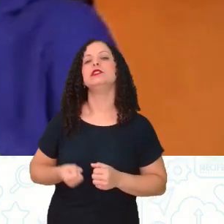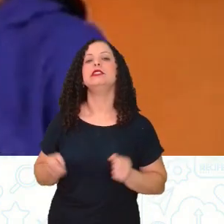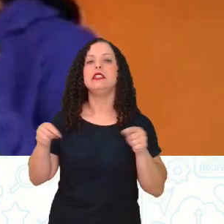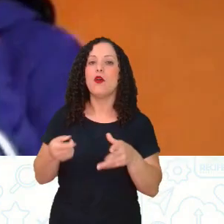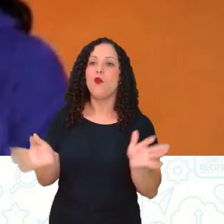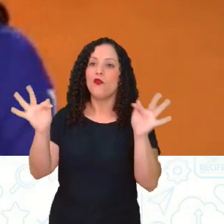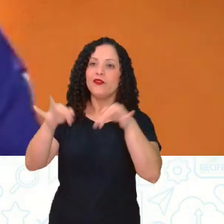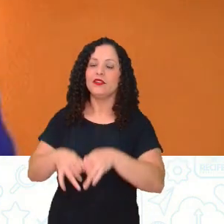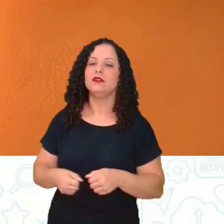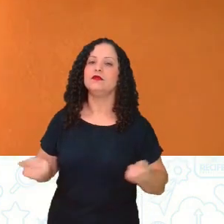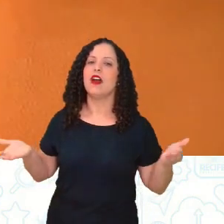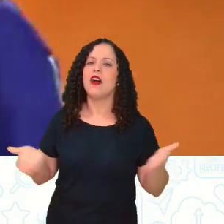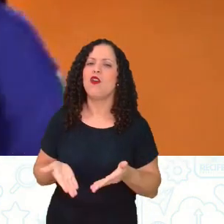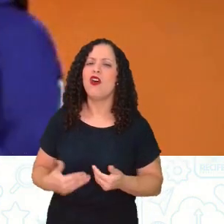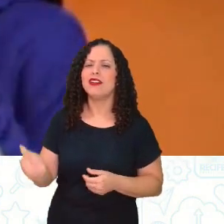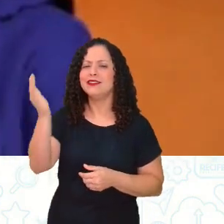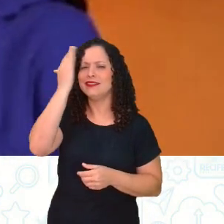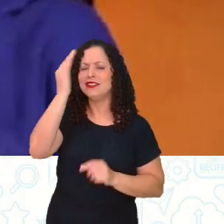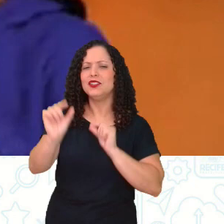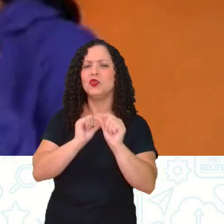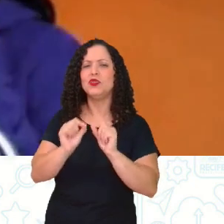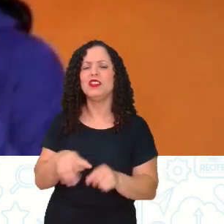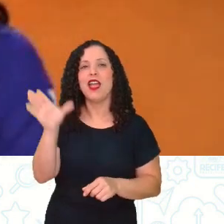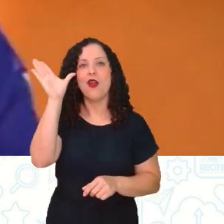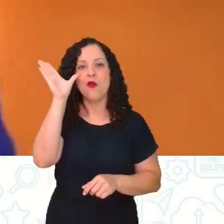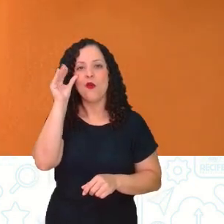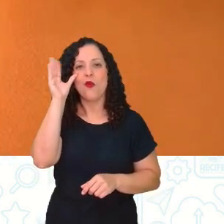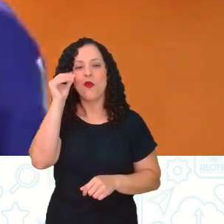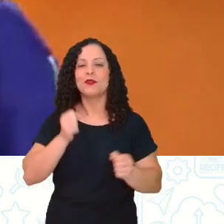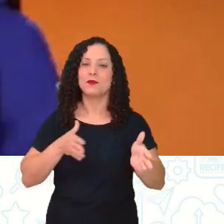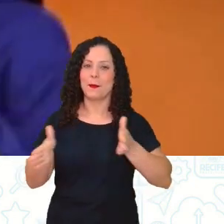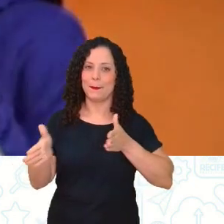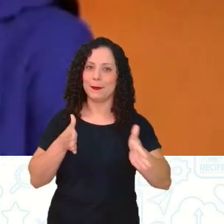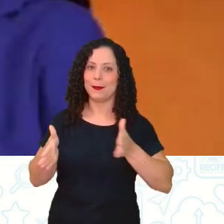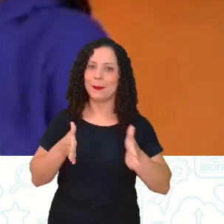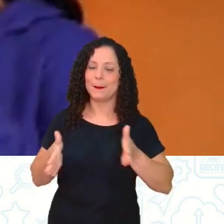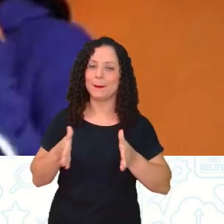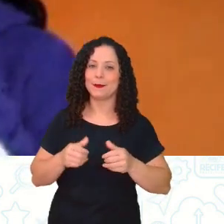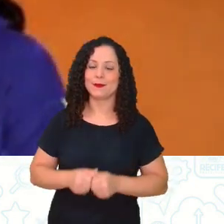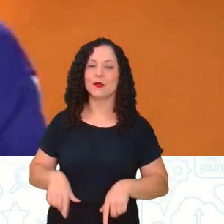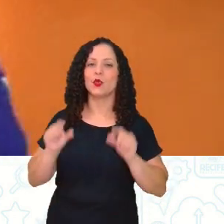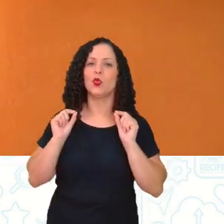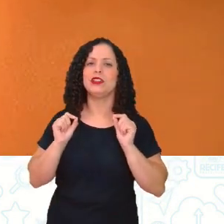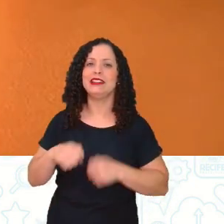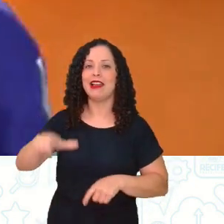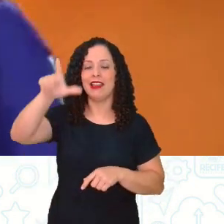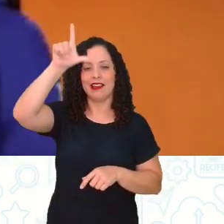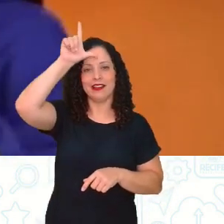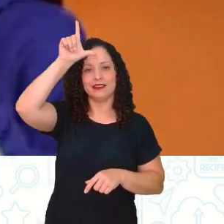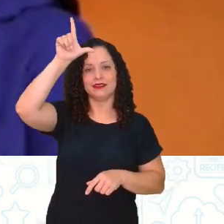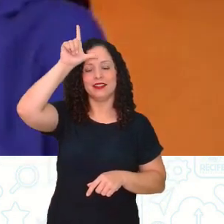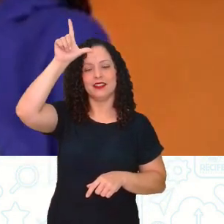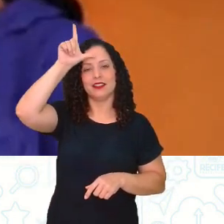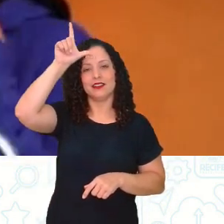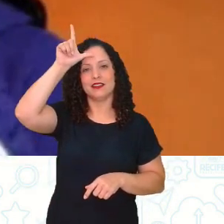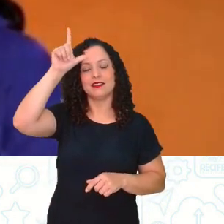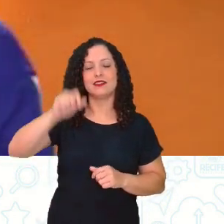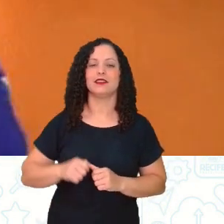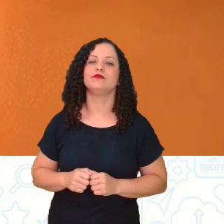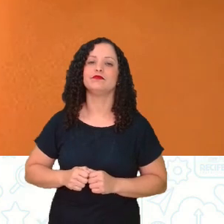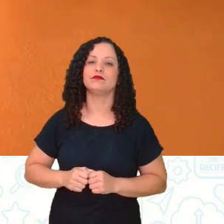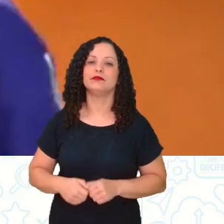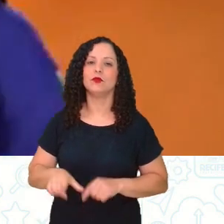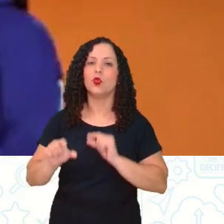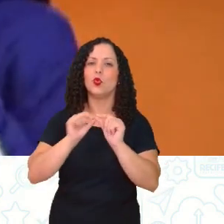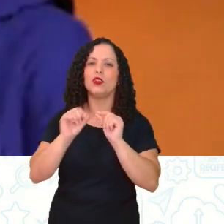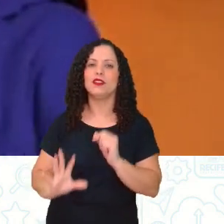agora algumas curiosidades sobre esse movimento, né? Algumas lideranças aí que